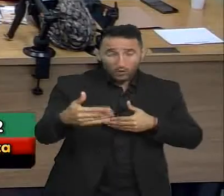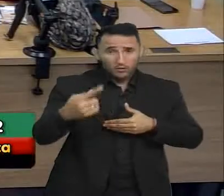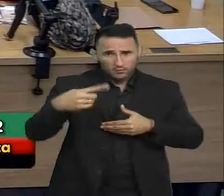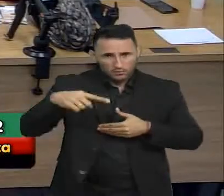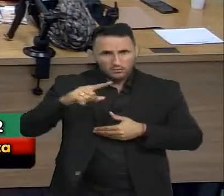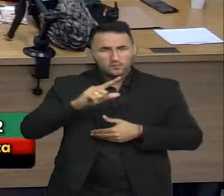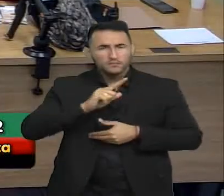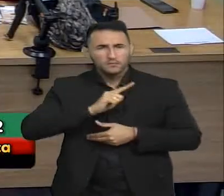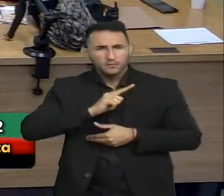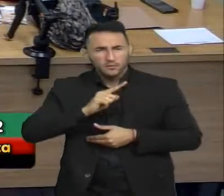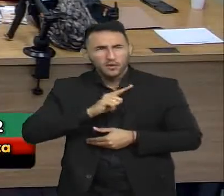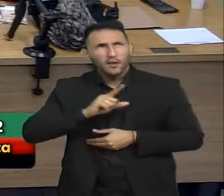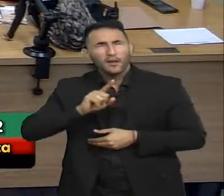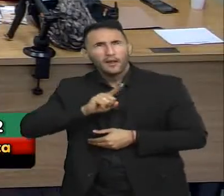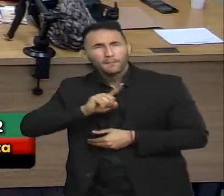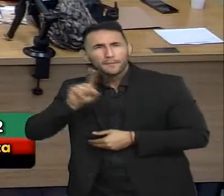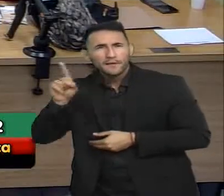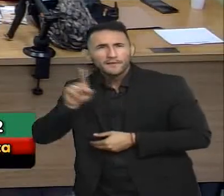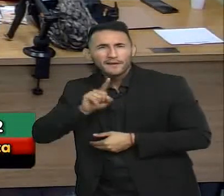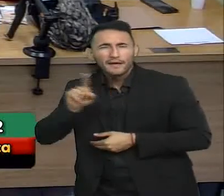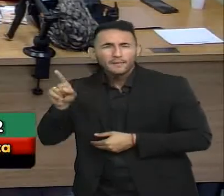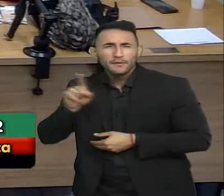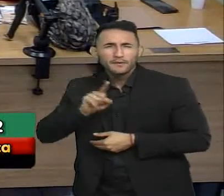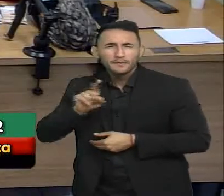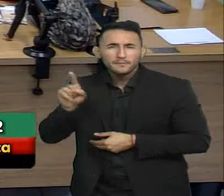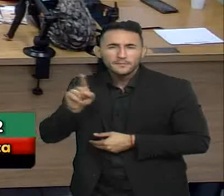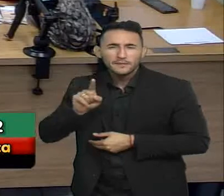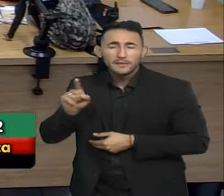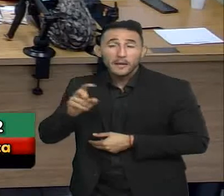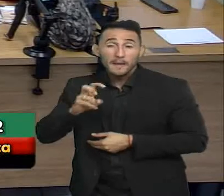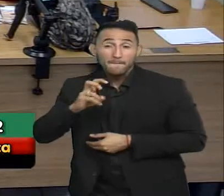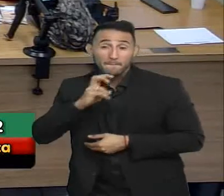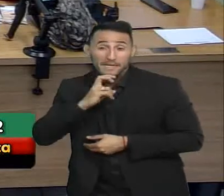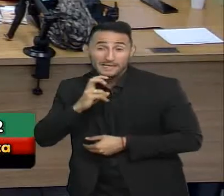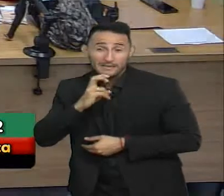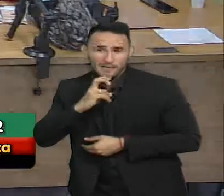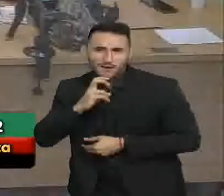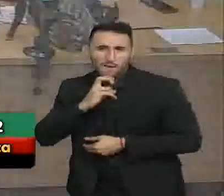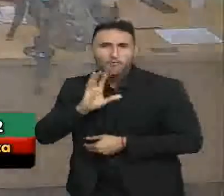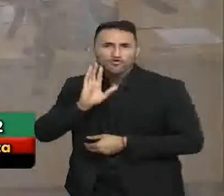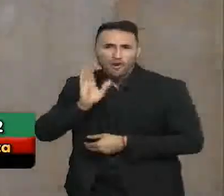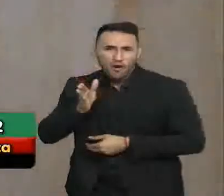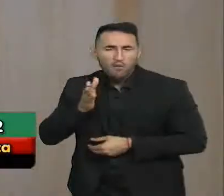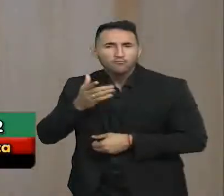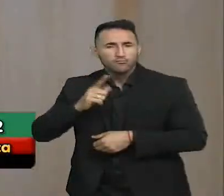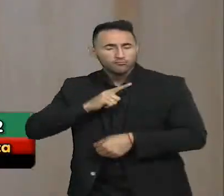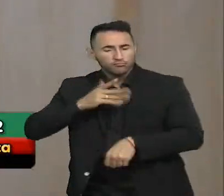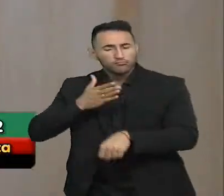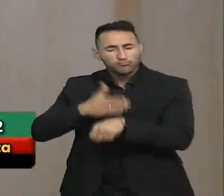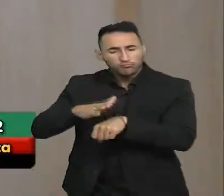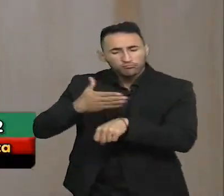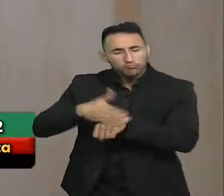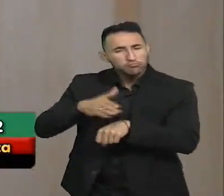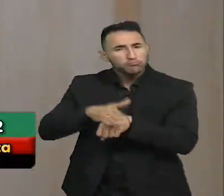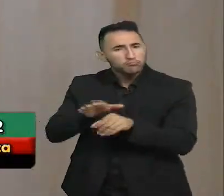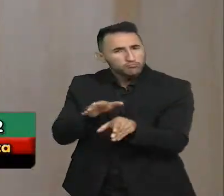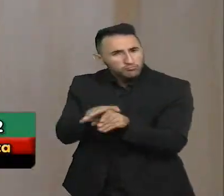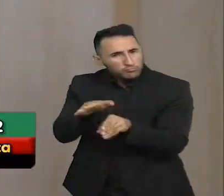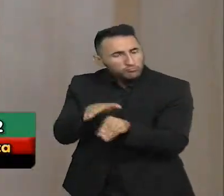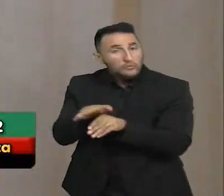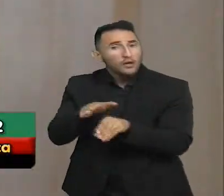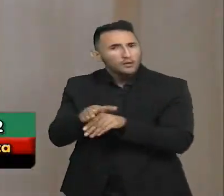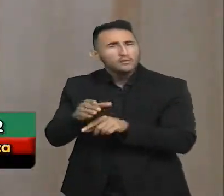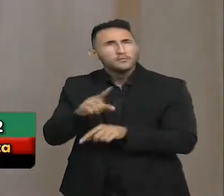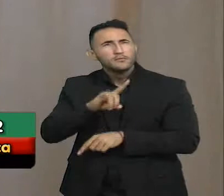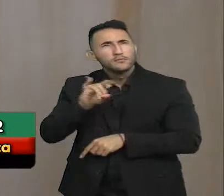tivemos em Piracicaba levando a capacitação. Ainda poucos dias, né? Há